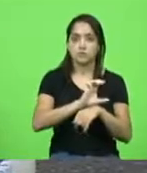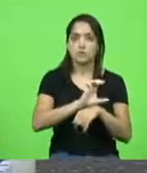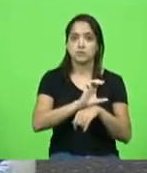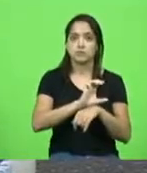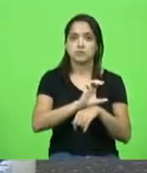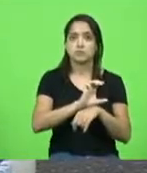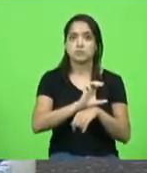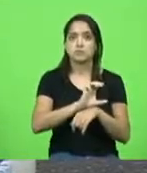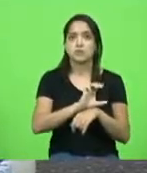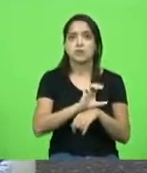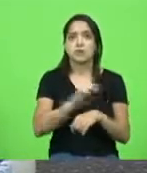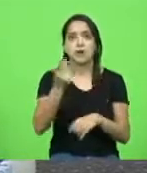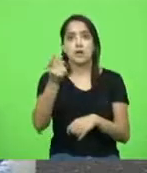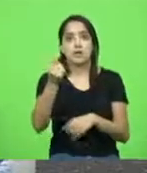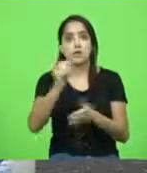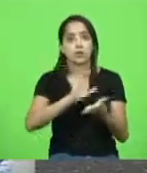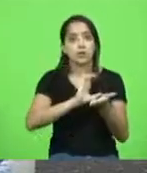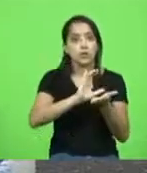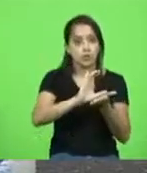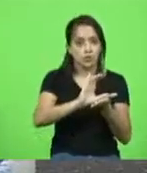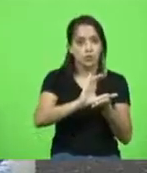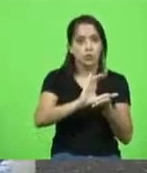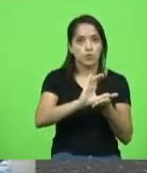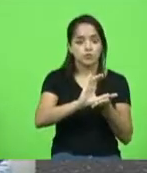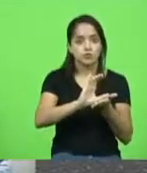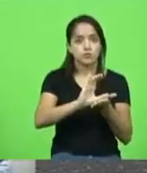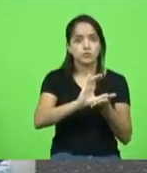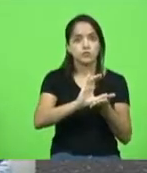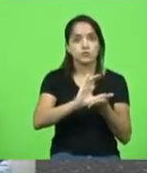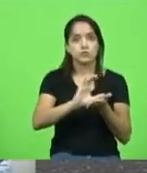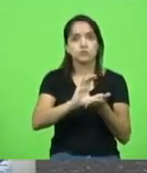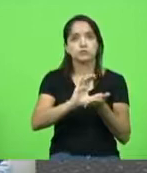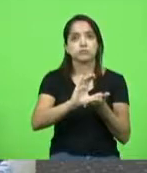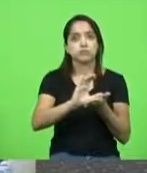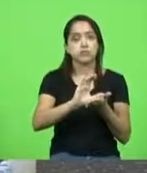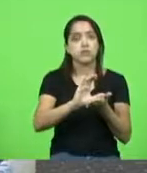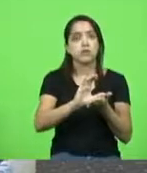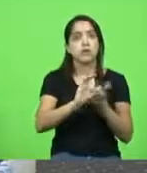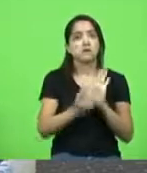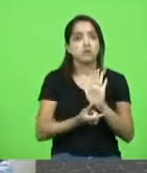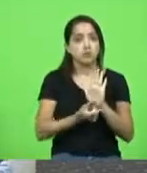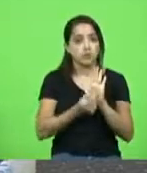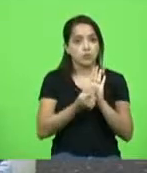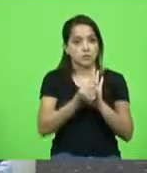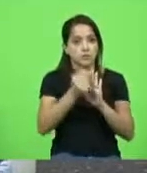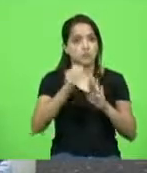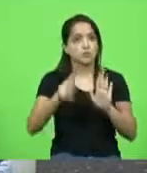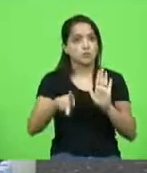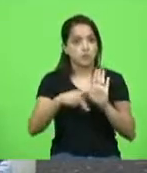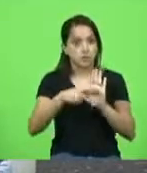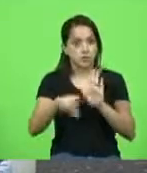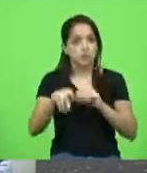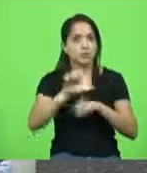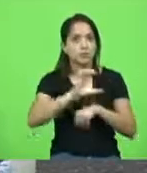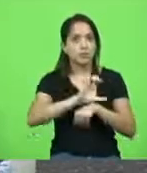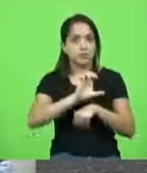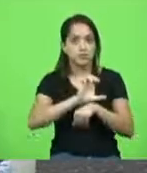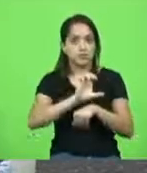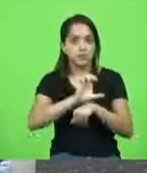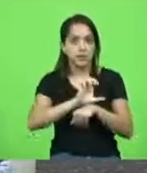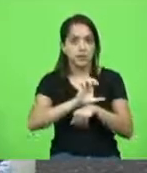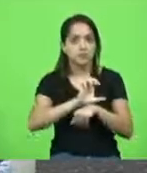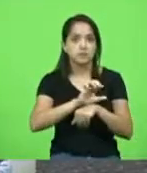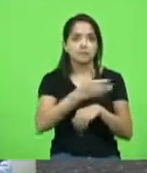alocar recursos do tesouro do estado do orçamento do estado é para